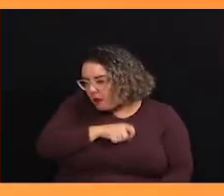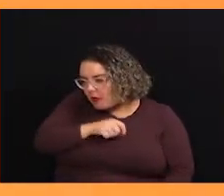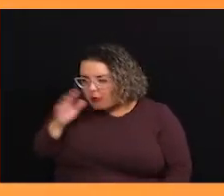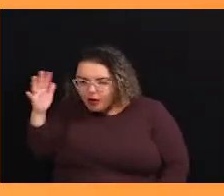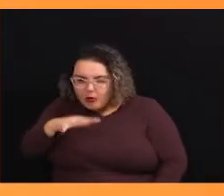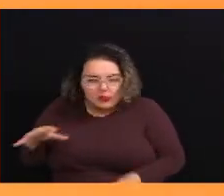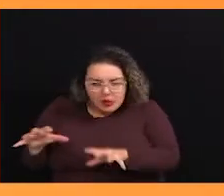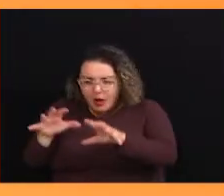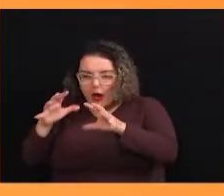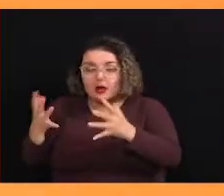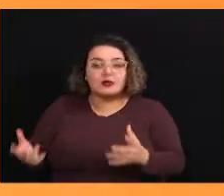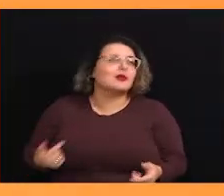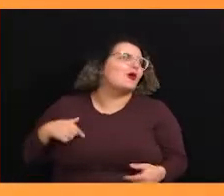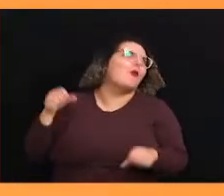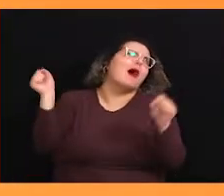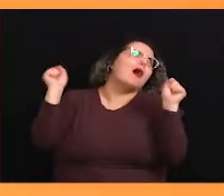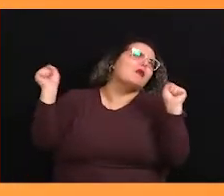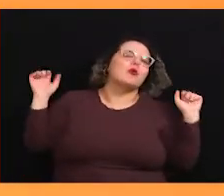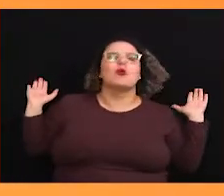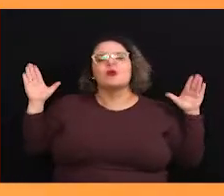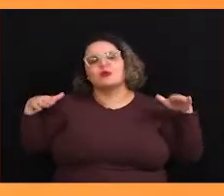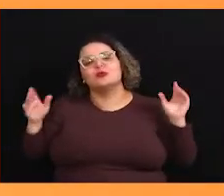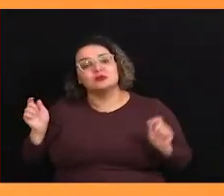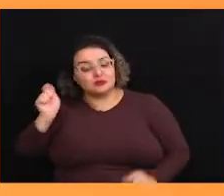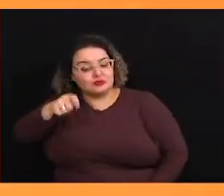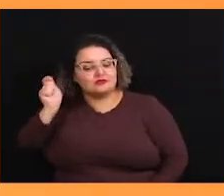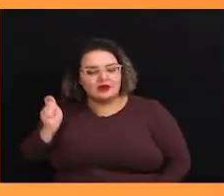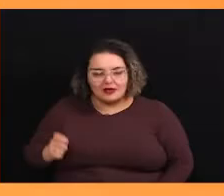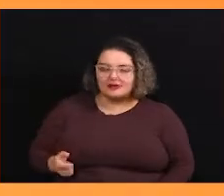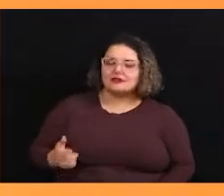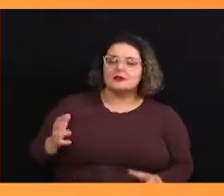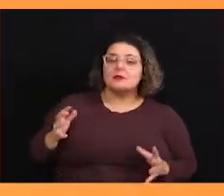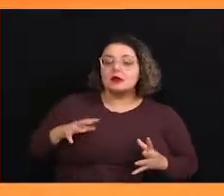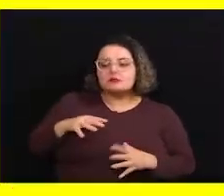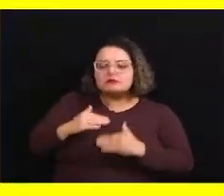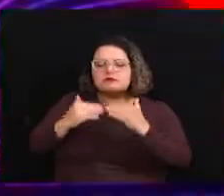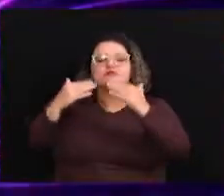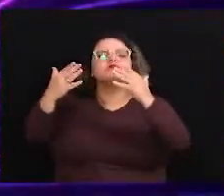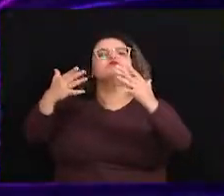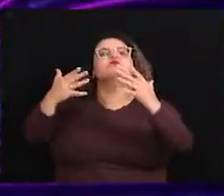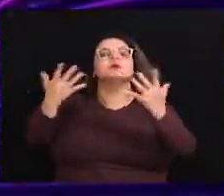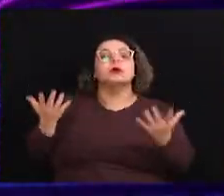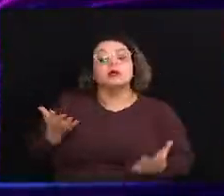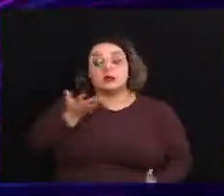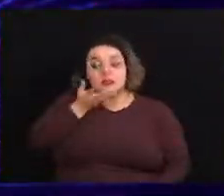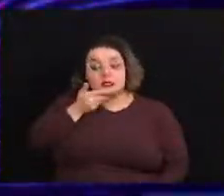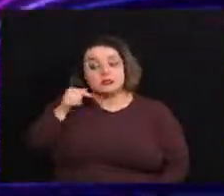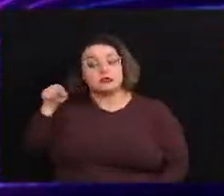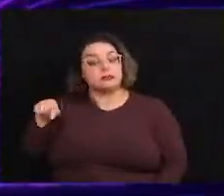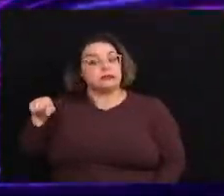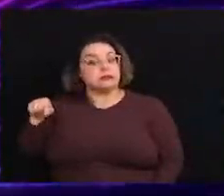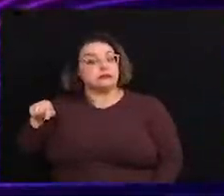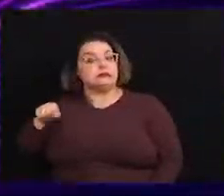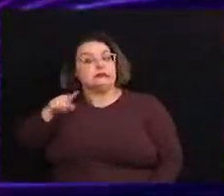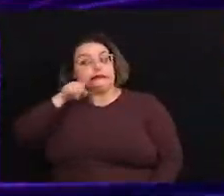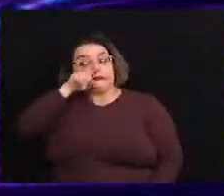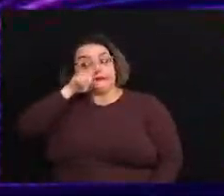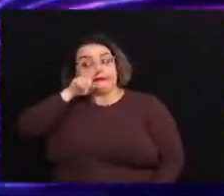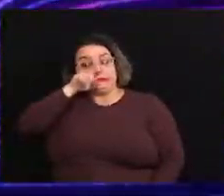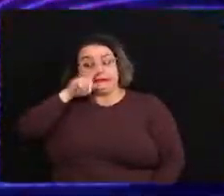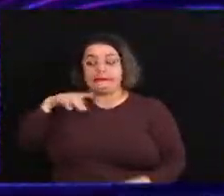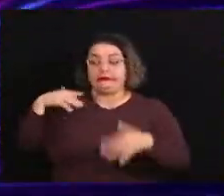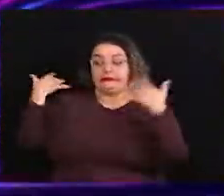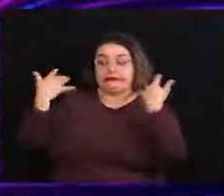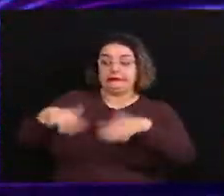que também eu adoro, para construir, né, esse cenário, né? Então, realmente, essa criança tá passando por uns